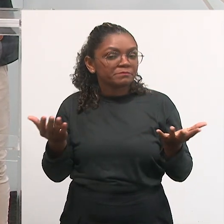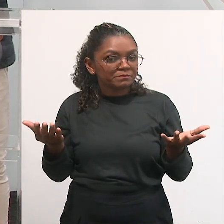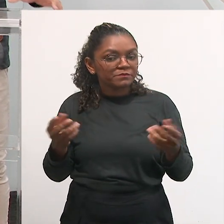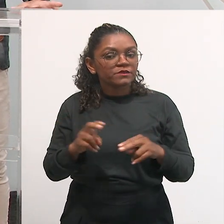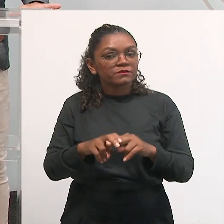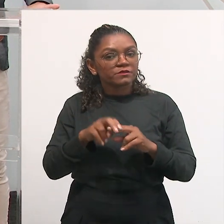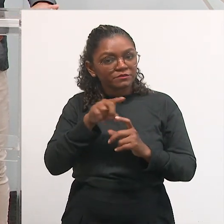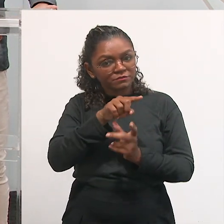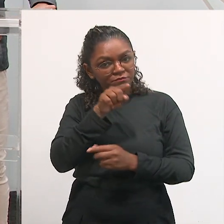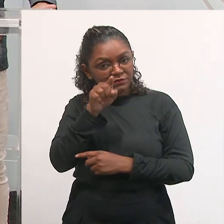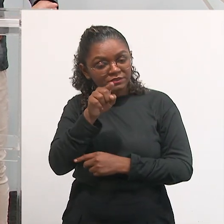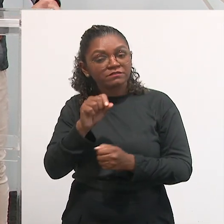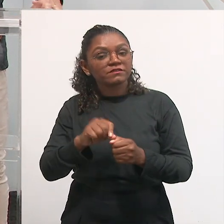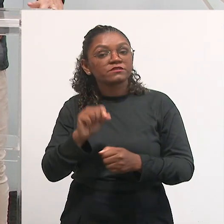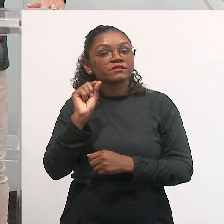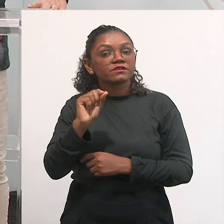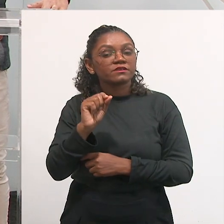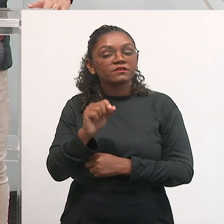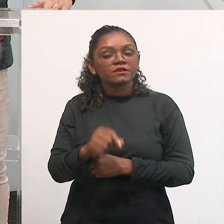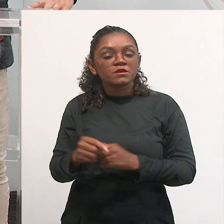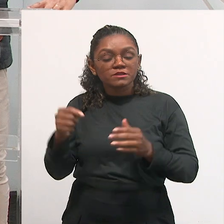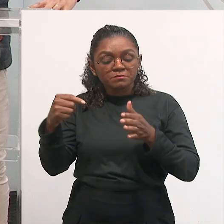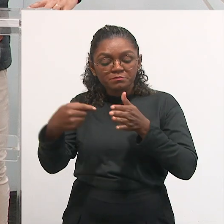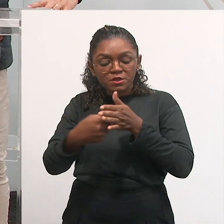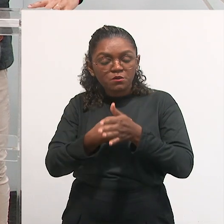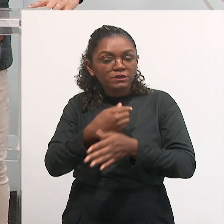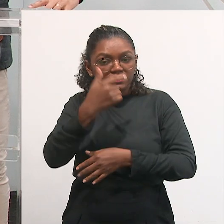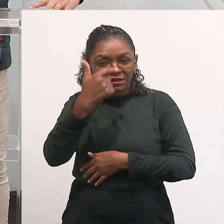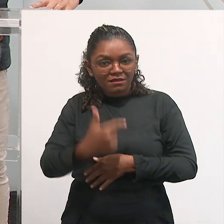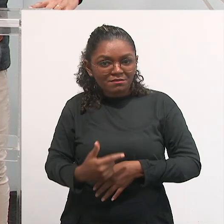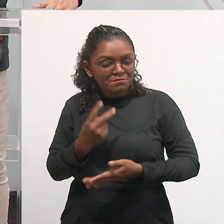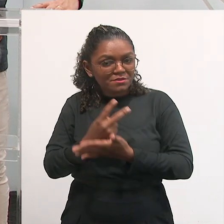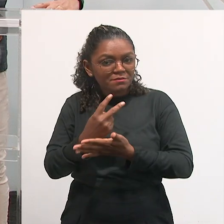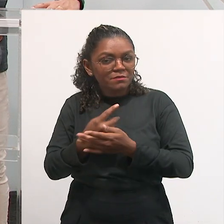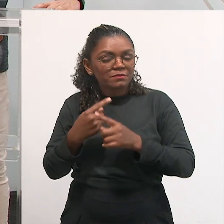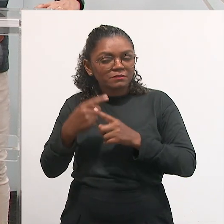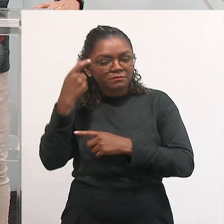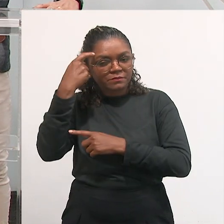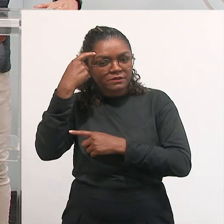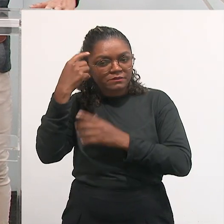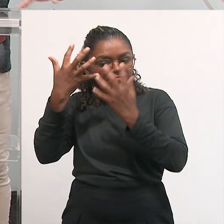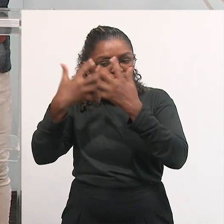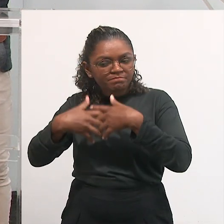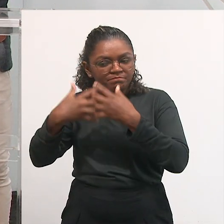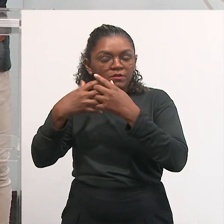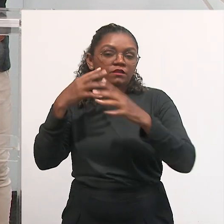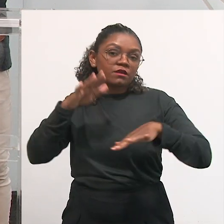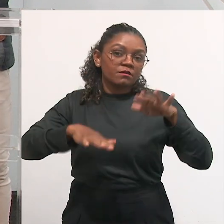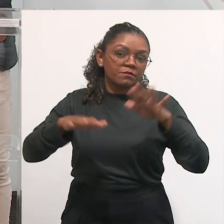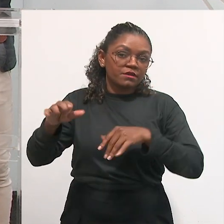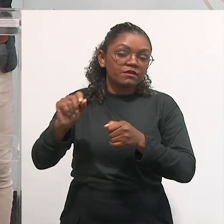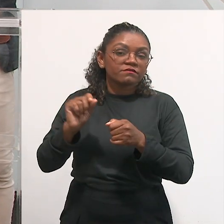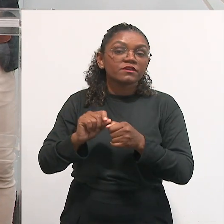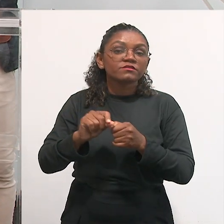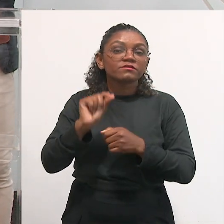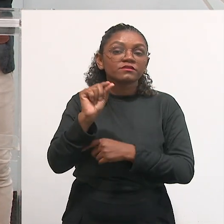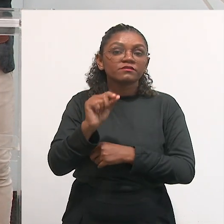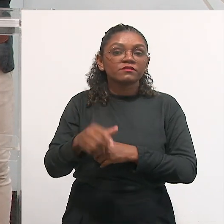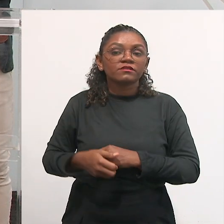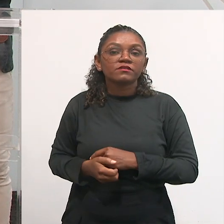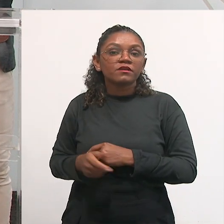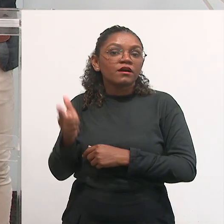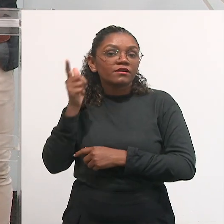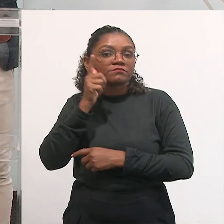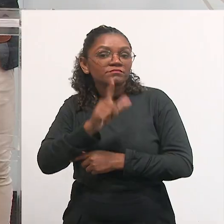você tem que se fazer essa pergunta, né? Ok? Porque senão você pode entregar um produto que ele não vai alcançar a expectativa